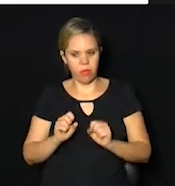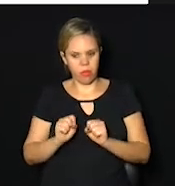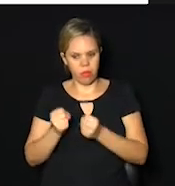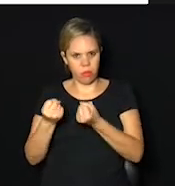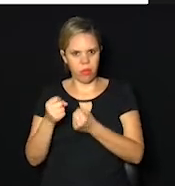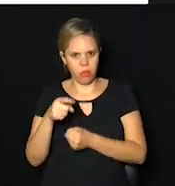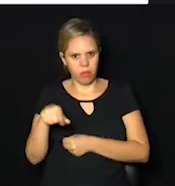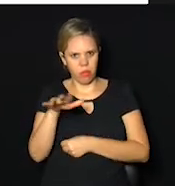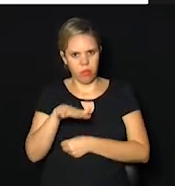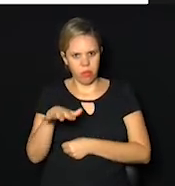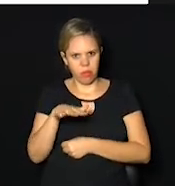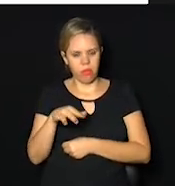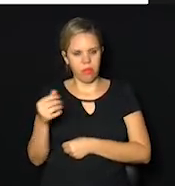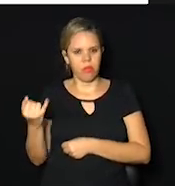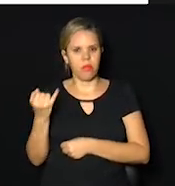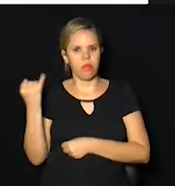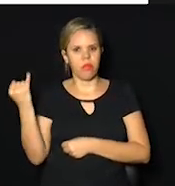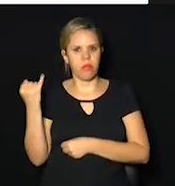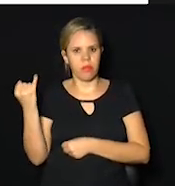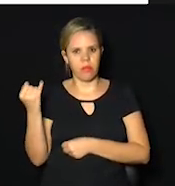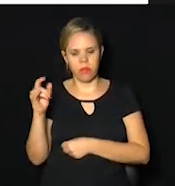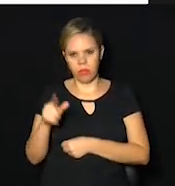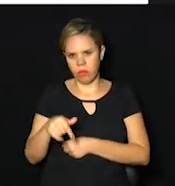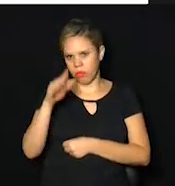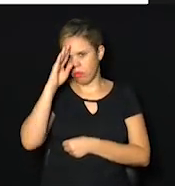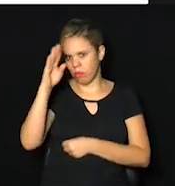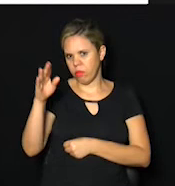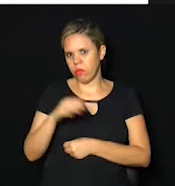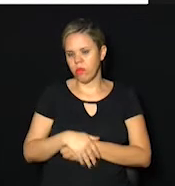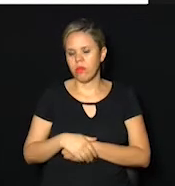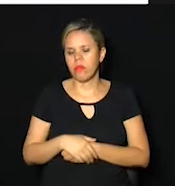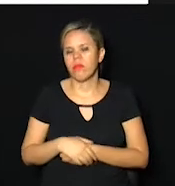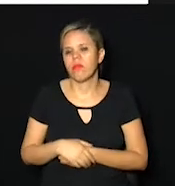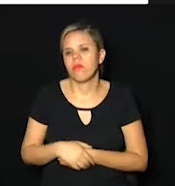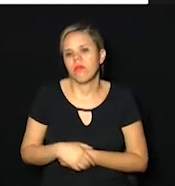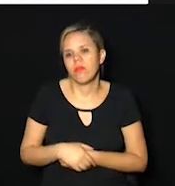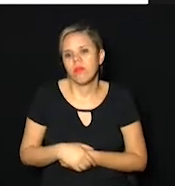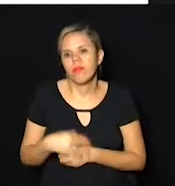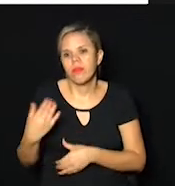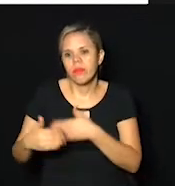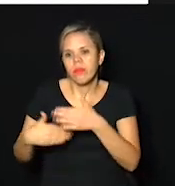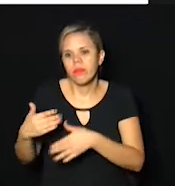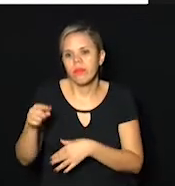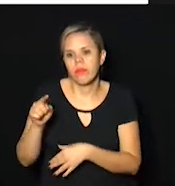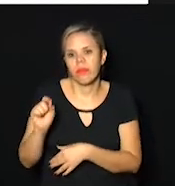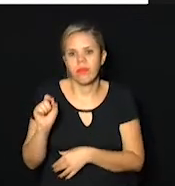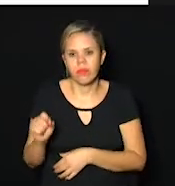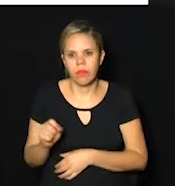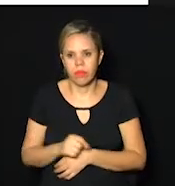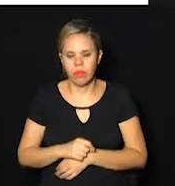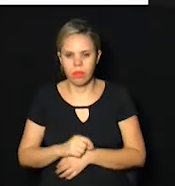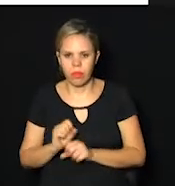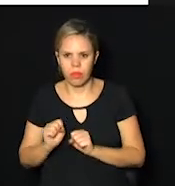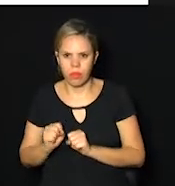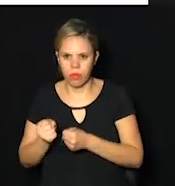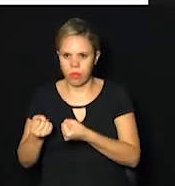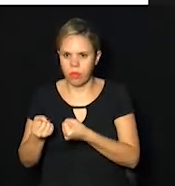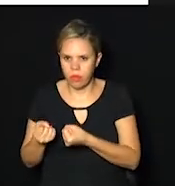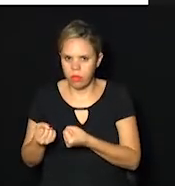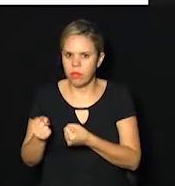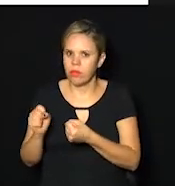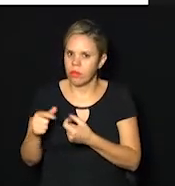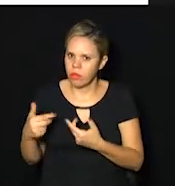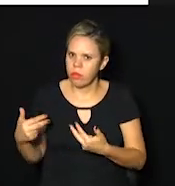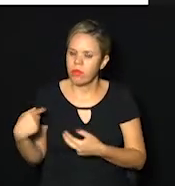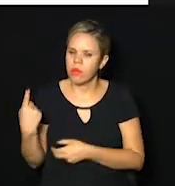você. O que é importante, o que é fundamental nesse processo é que a defesa é algo que a